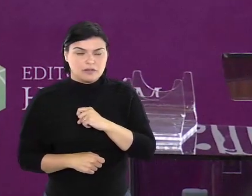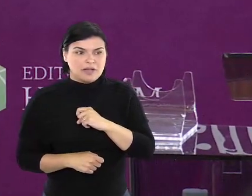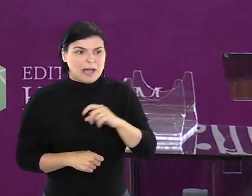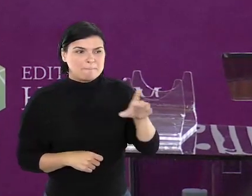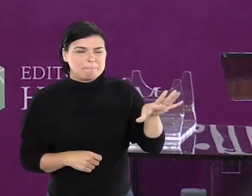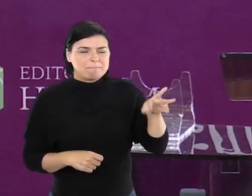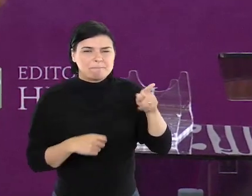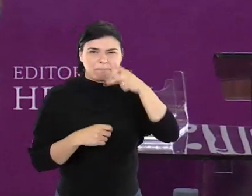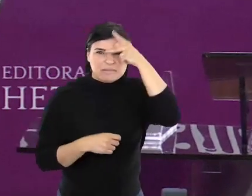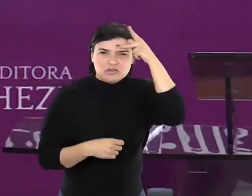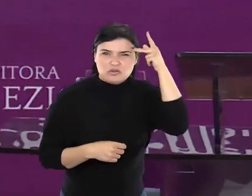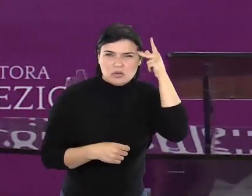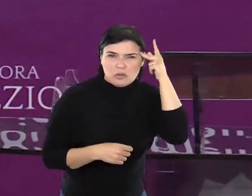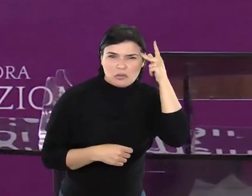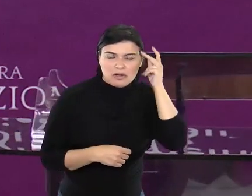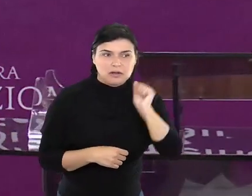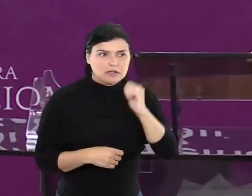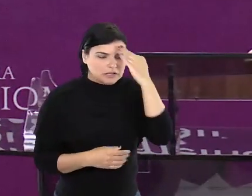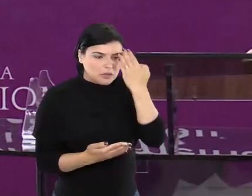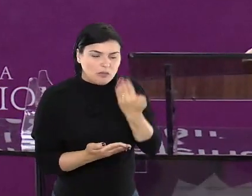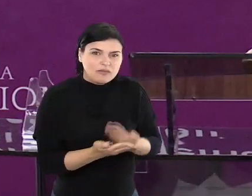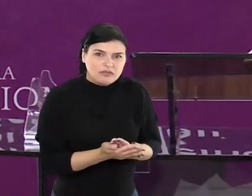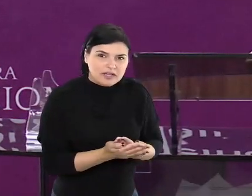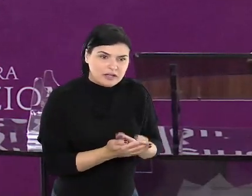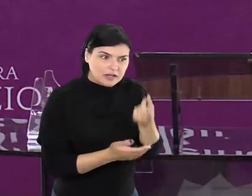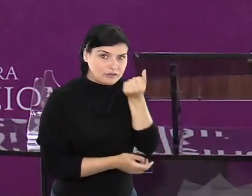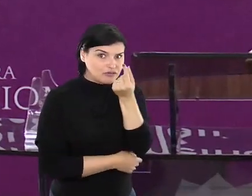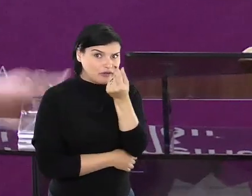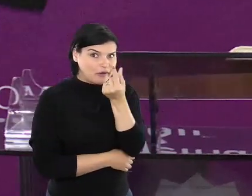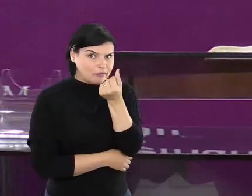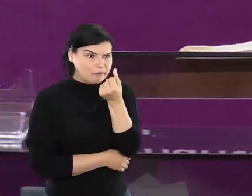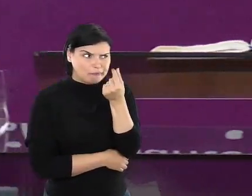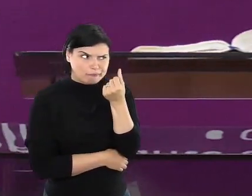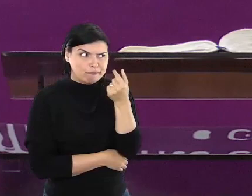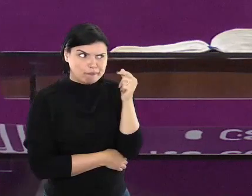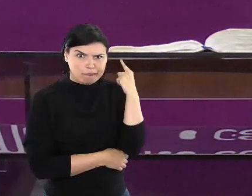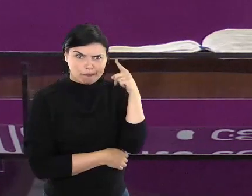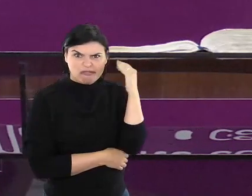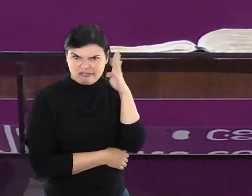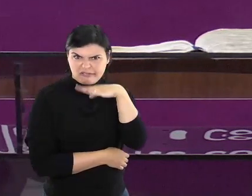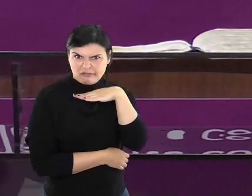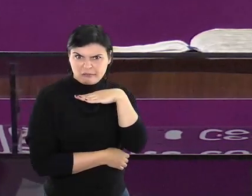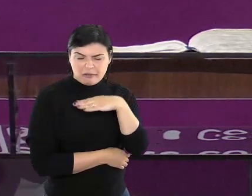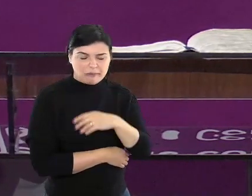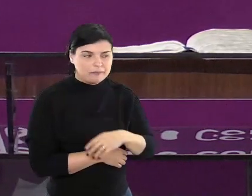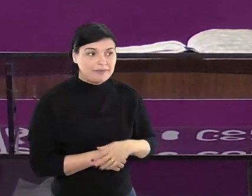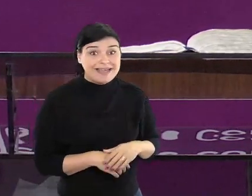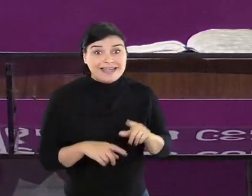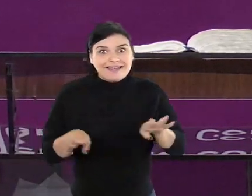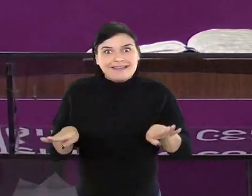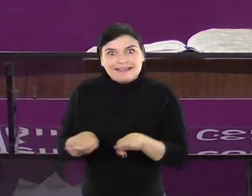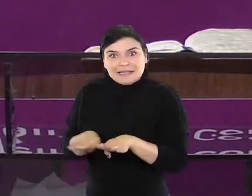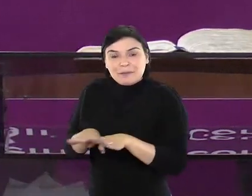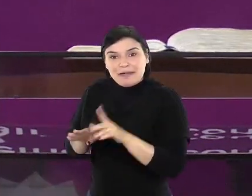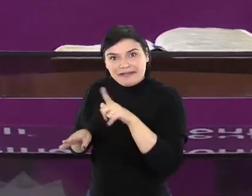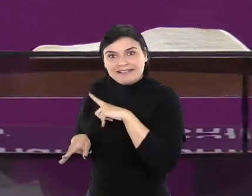Avarento o que confia nas riquezas dos bens materiais agora tem isso aqui os dois por Jesus